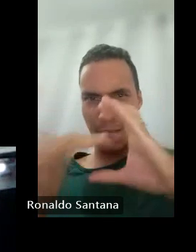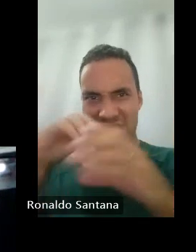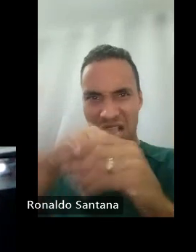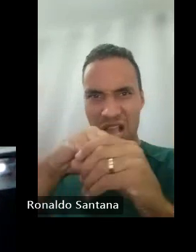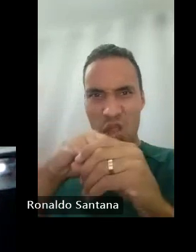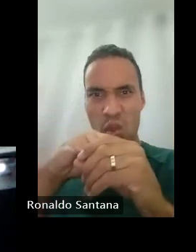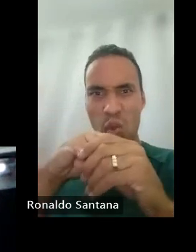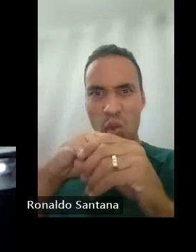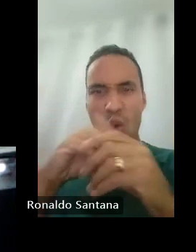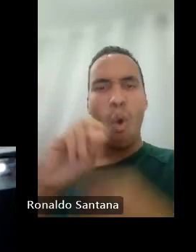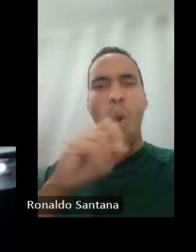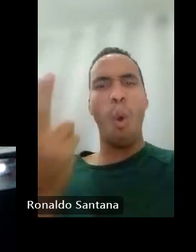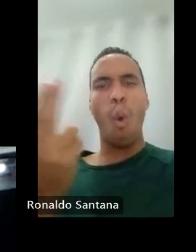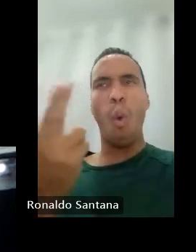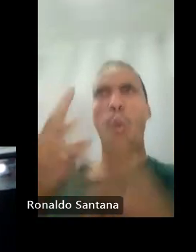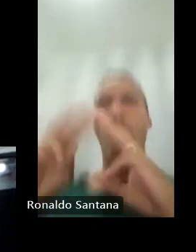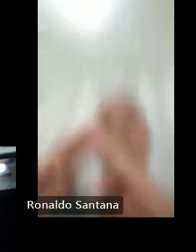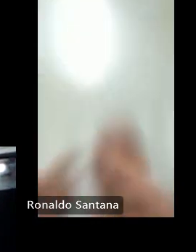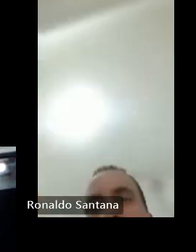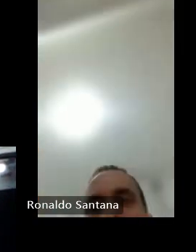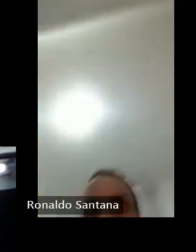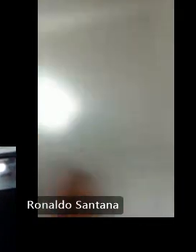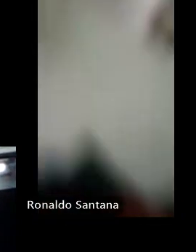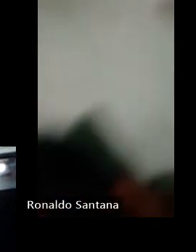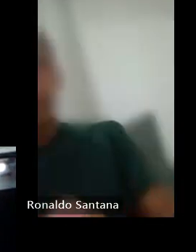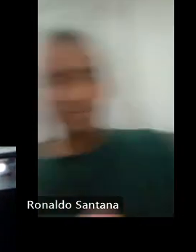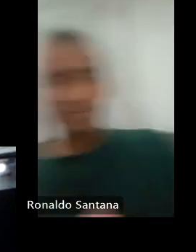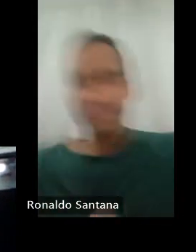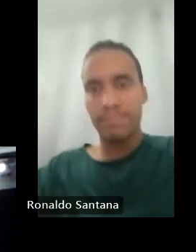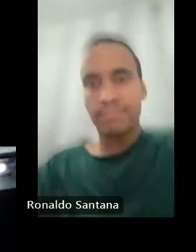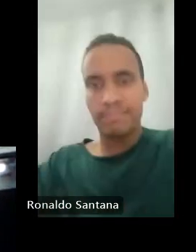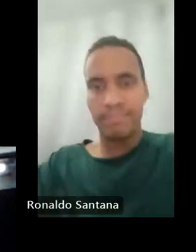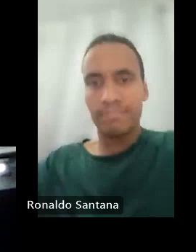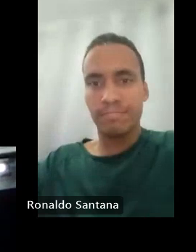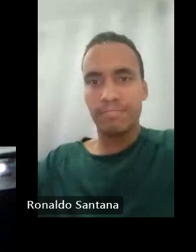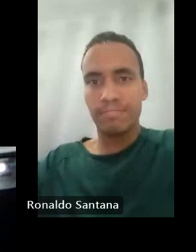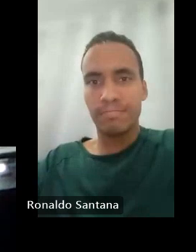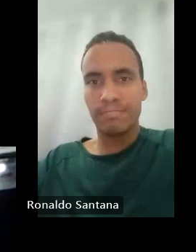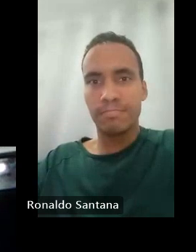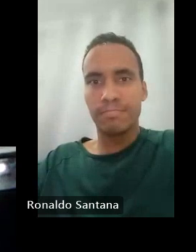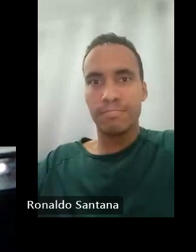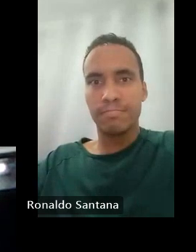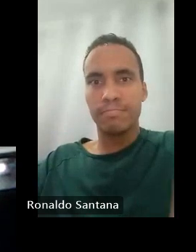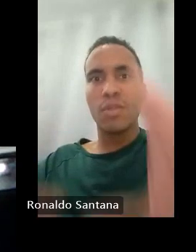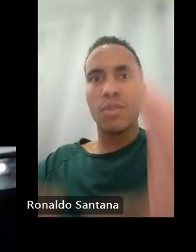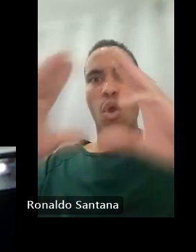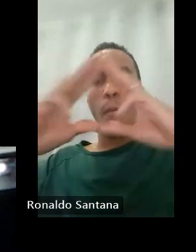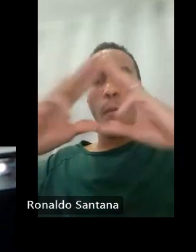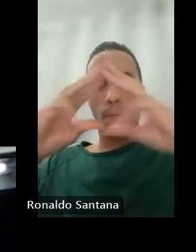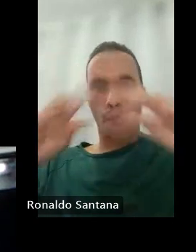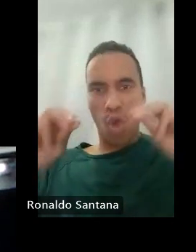por e-mail, não é isso? Esse requerimento, ou se eu tenho que. Opa!